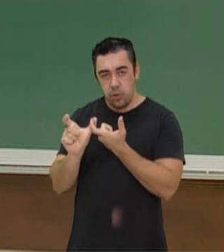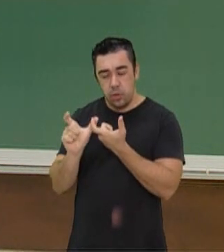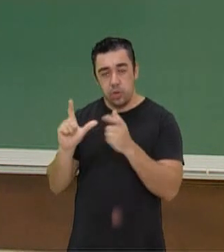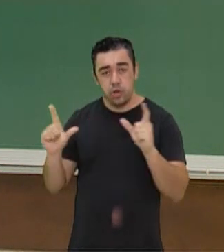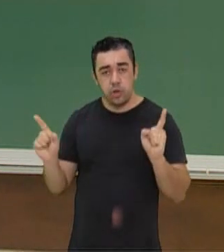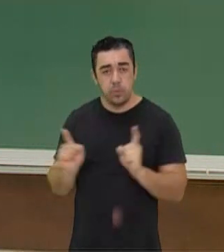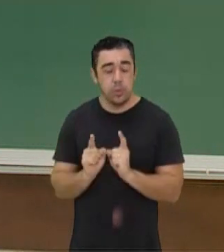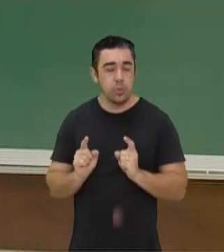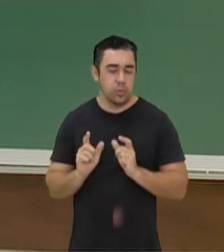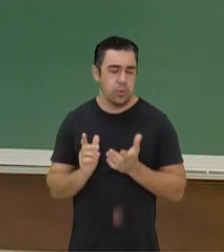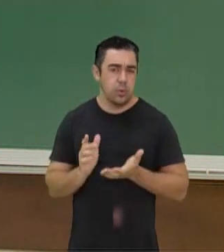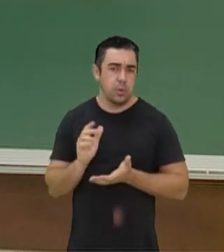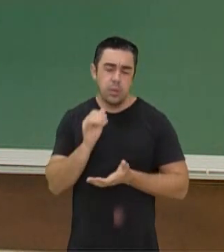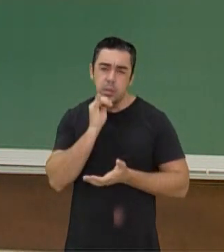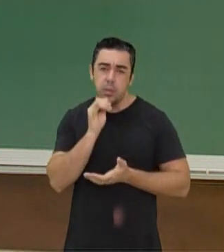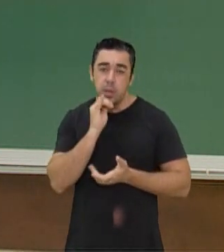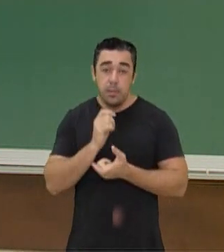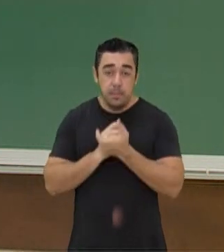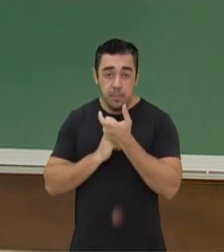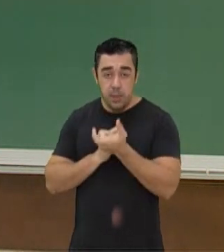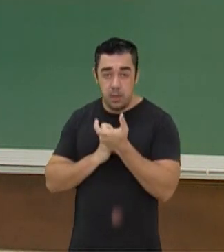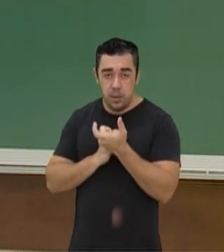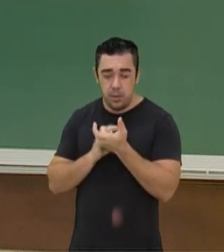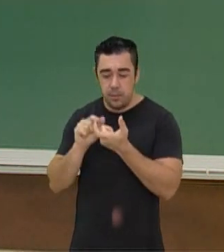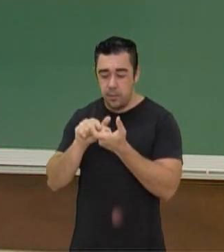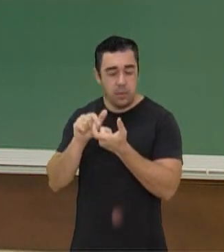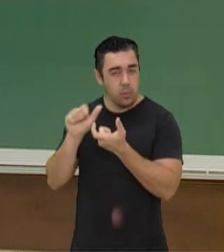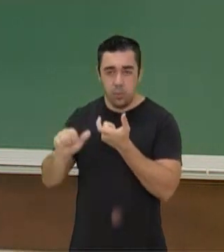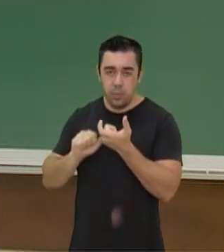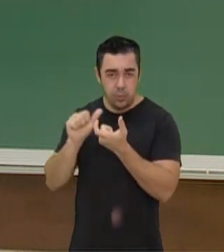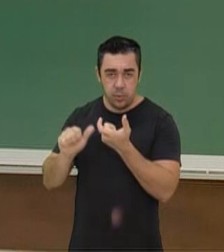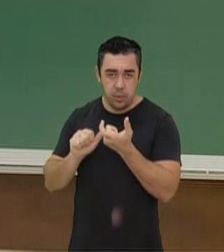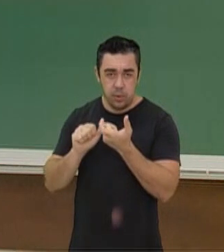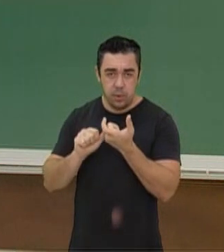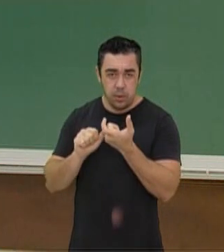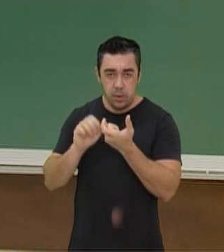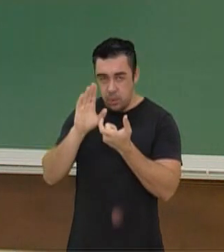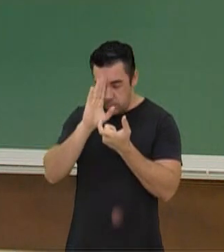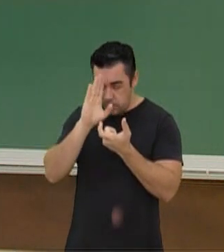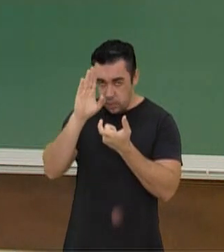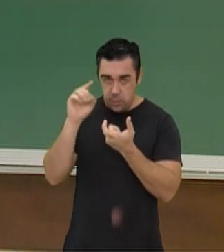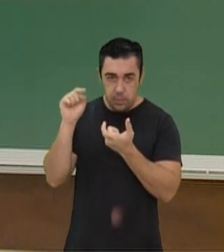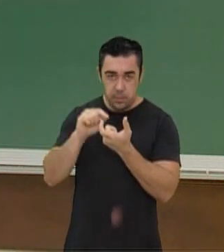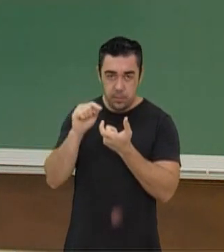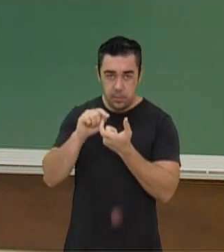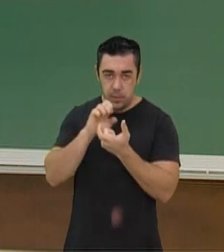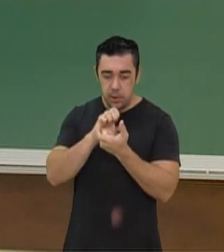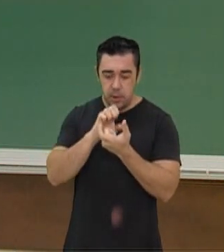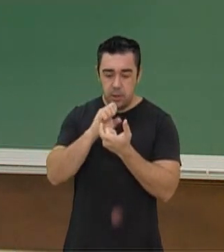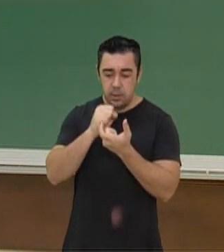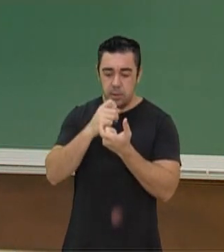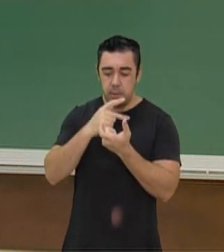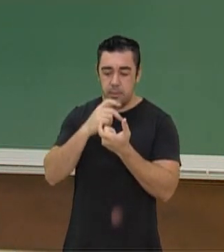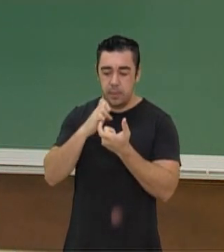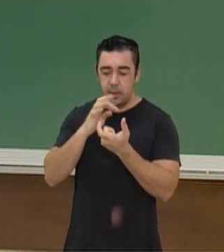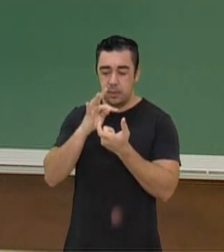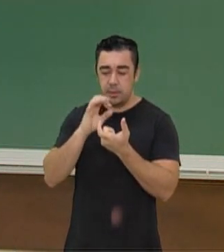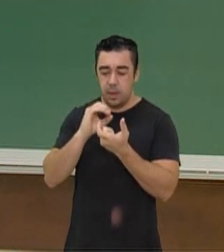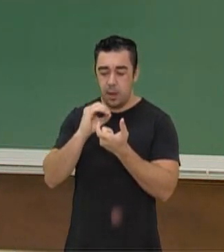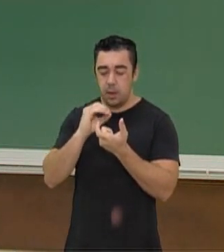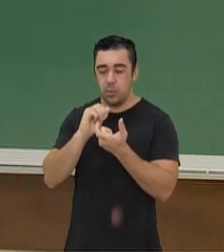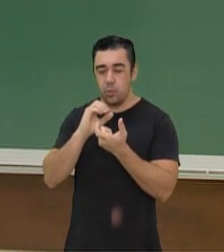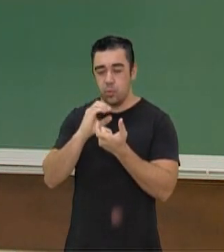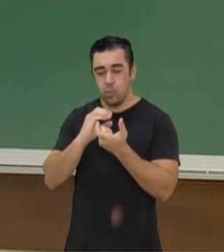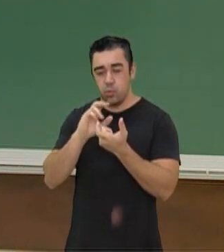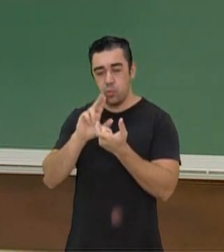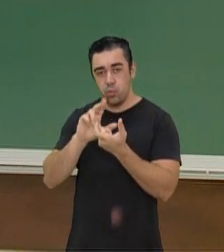gente. Então, veja bem, a palavra ali que não muda, tá? A palavra primeira, que é o espetáculo, você